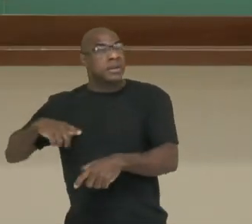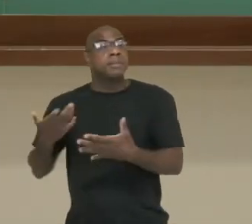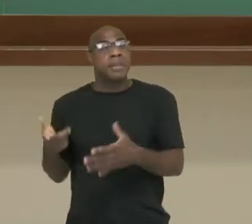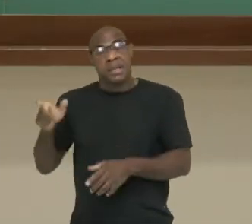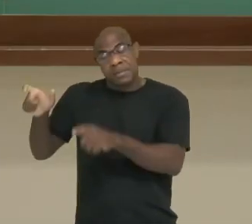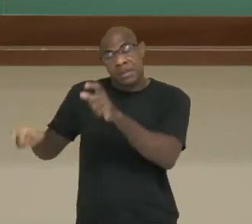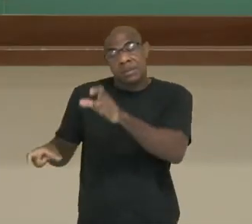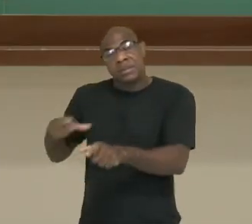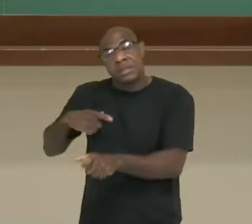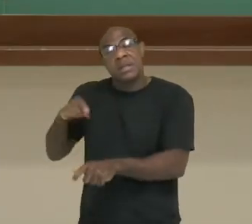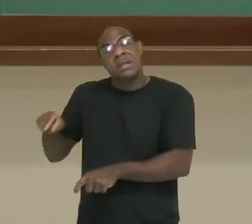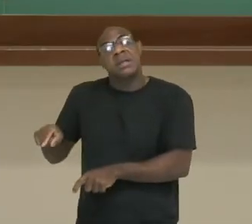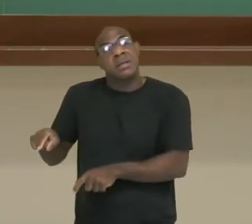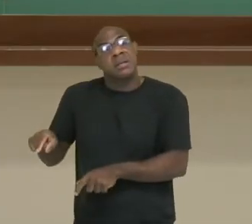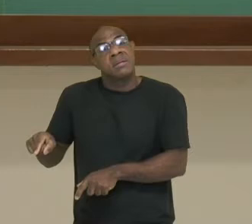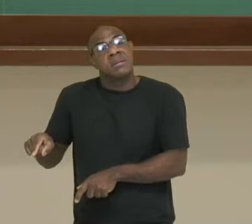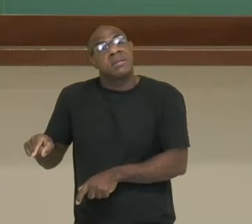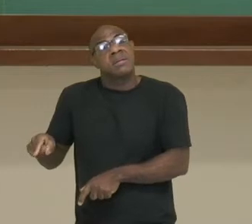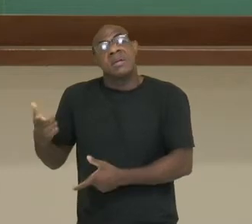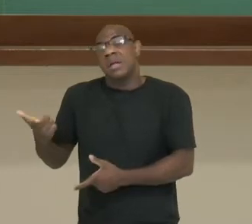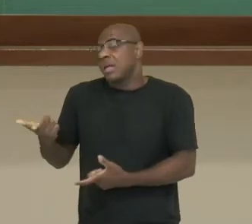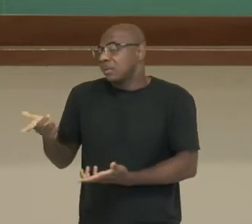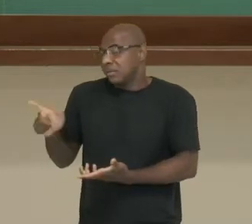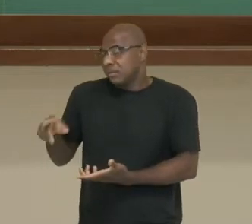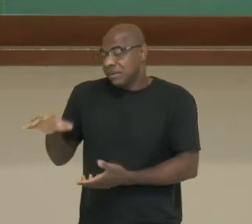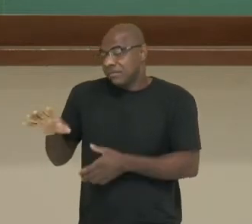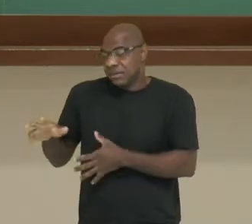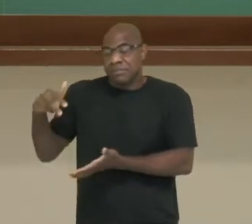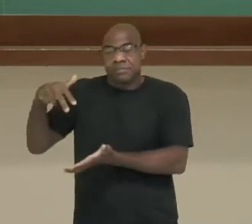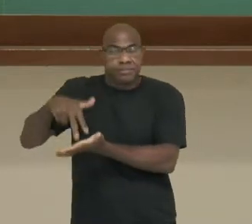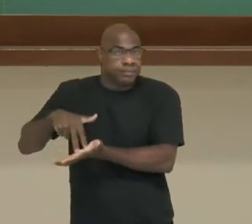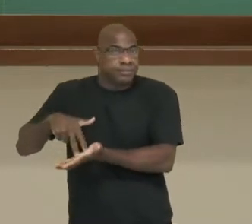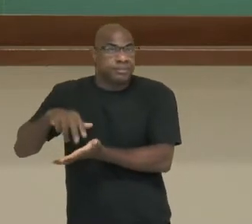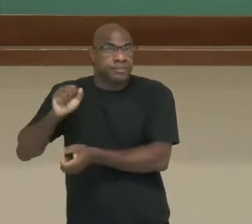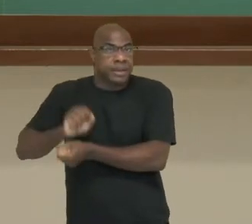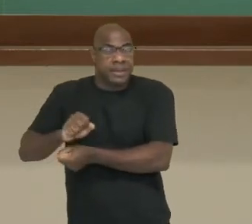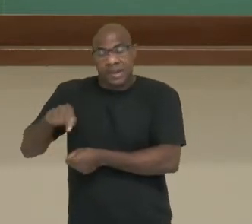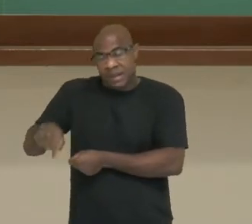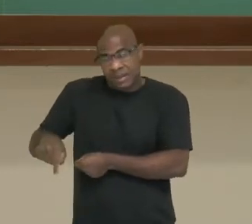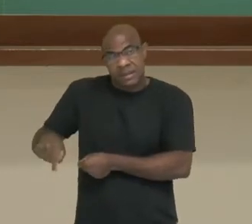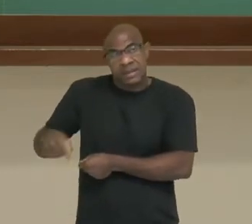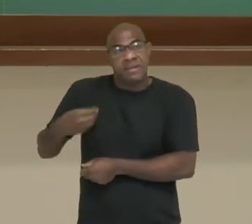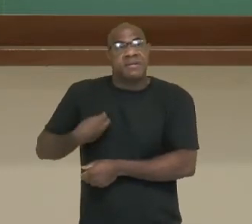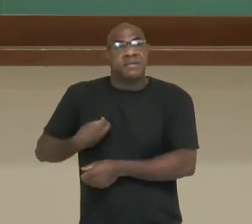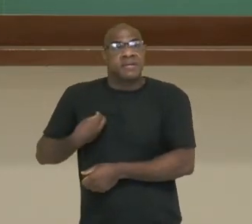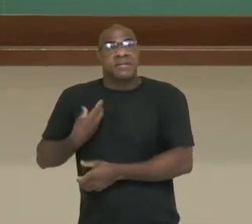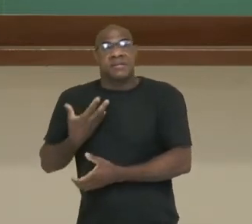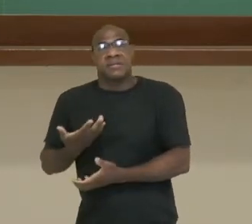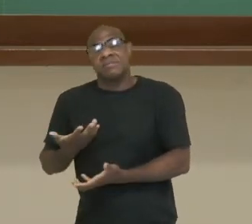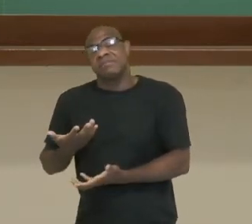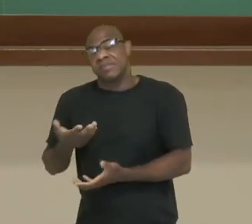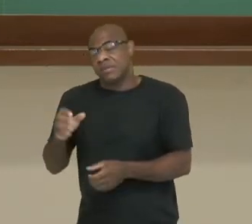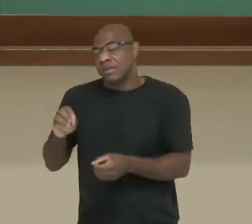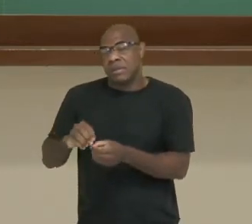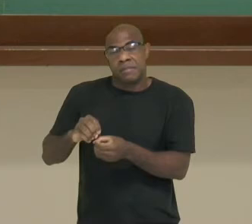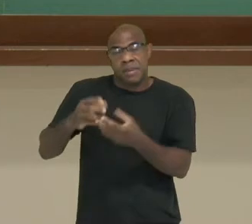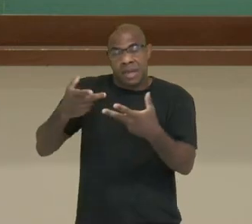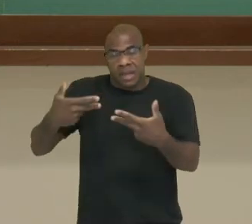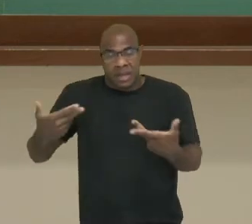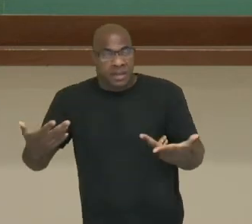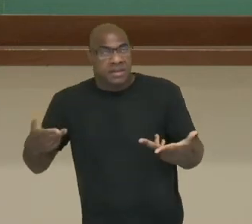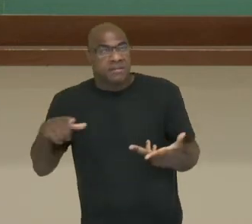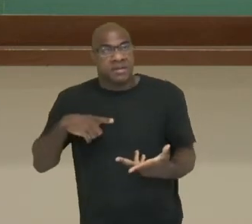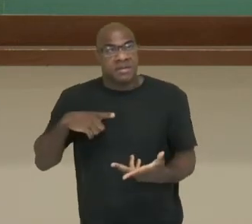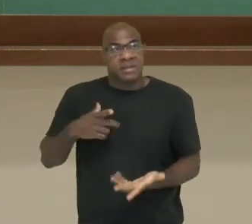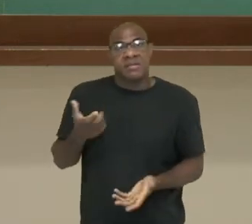está ali não como uma forma sendo vivenciada, né? Com toda a carga dramática, né? ela vai estar